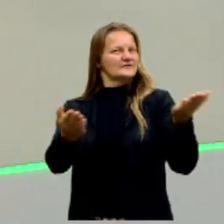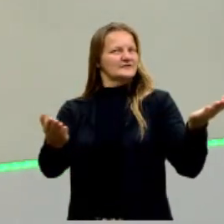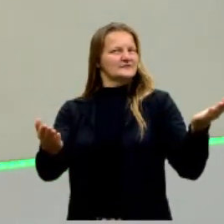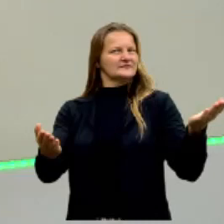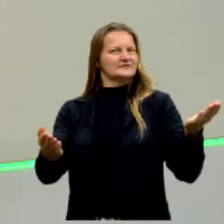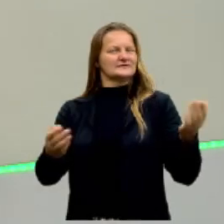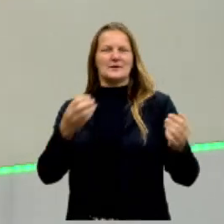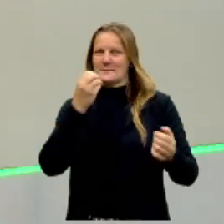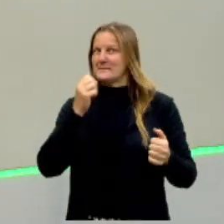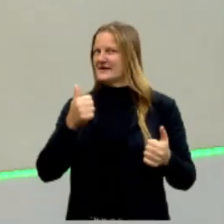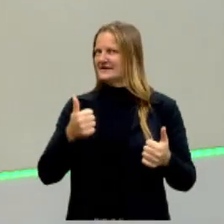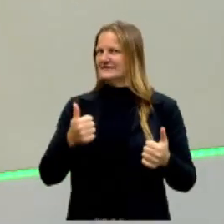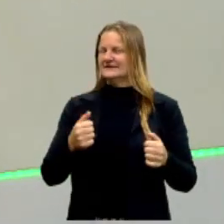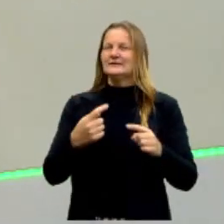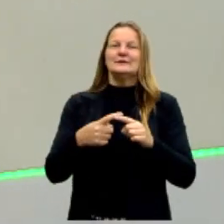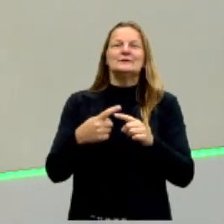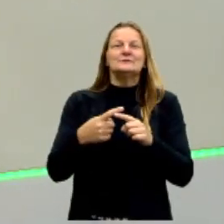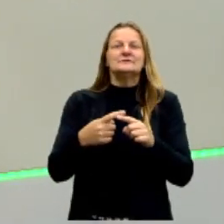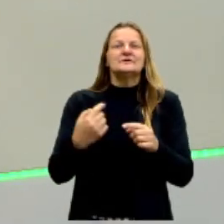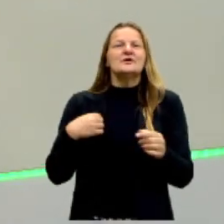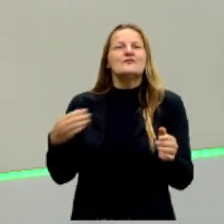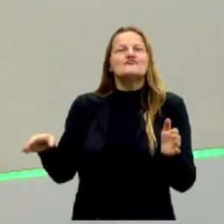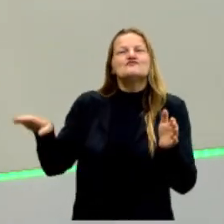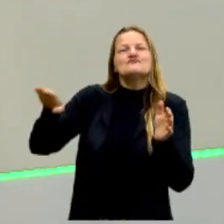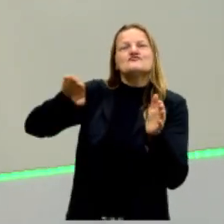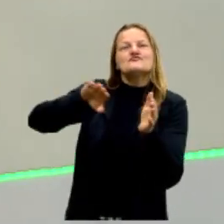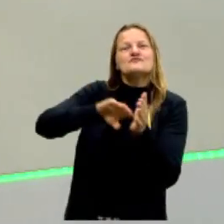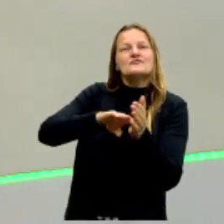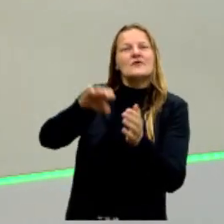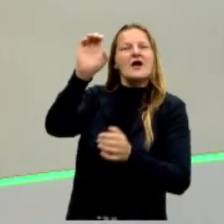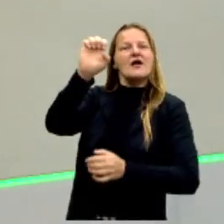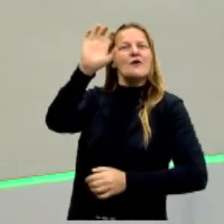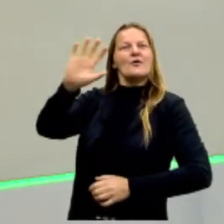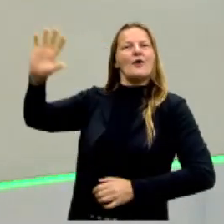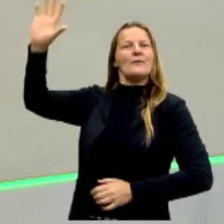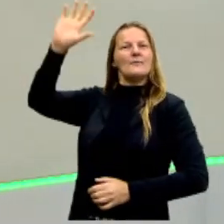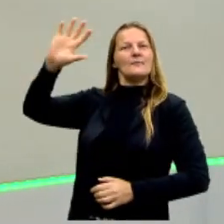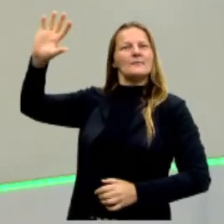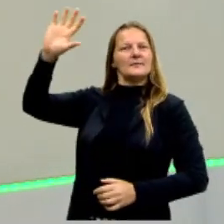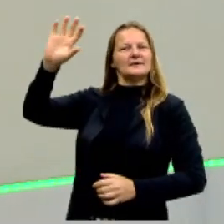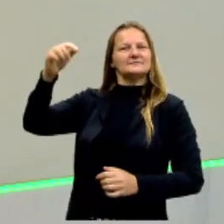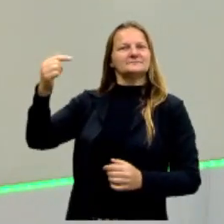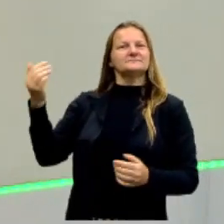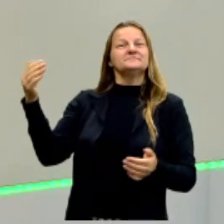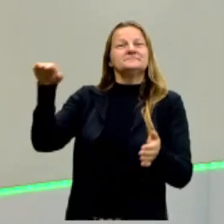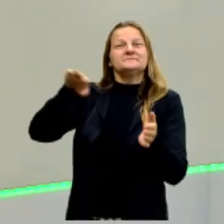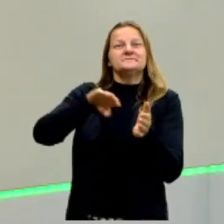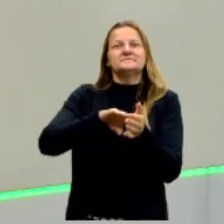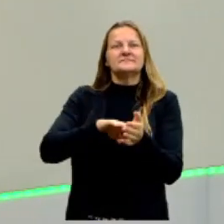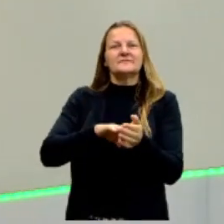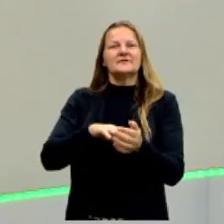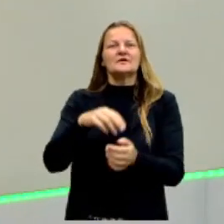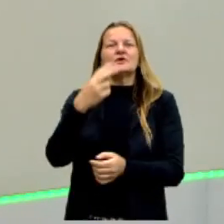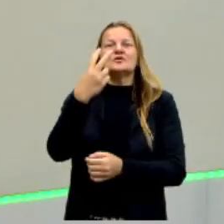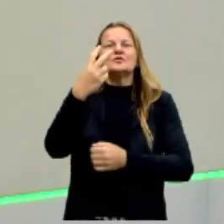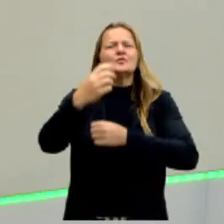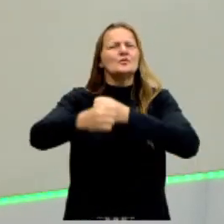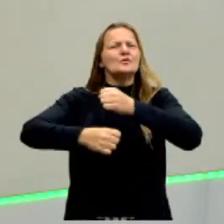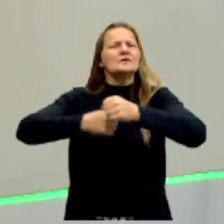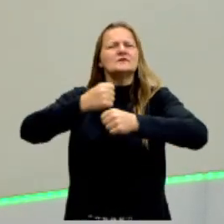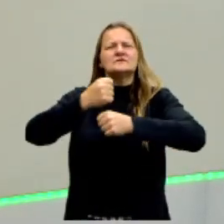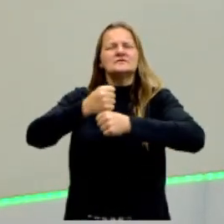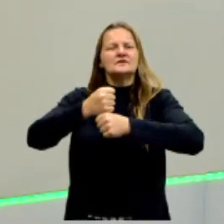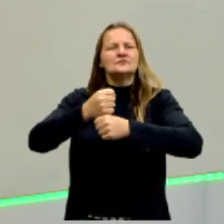pois recém-chegada da Europa onde passei dois anos